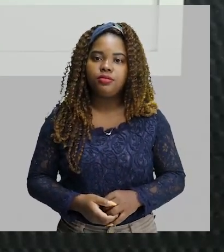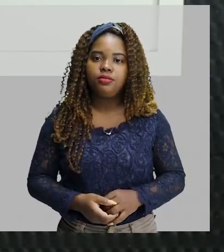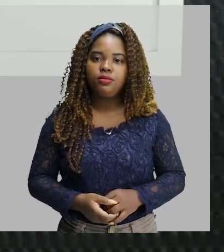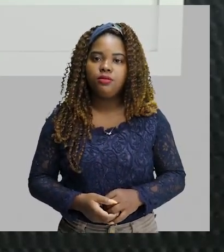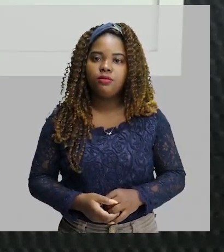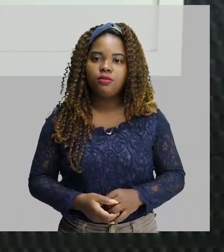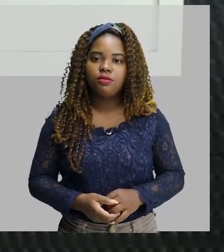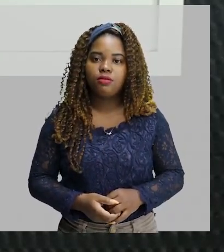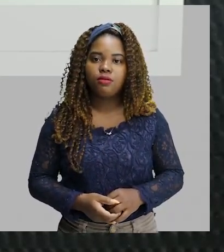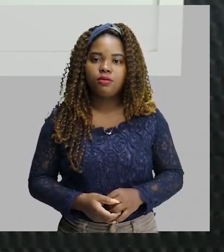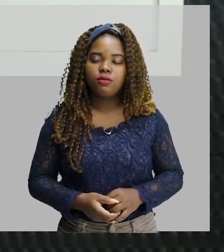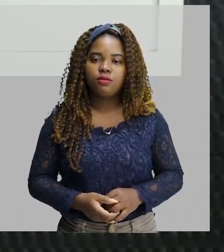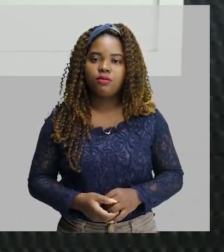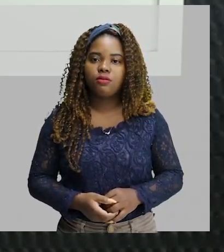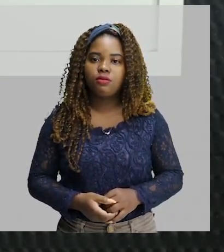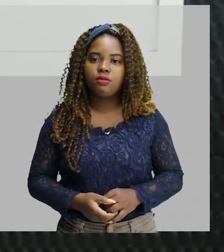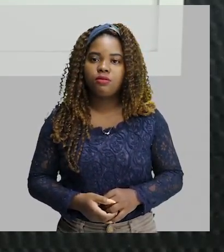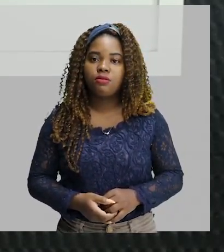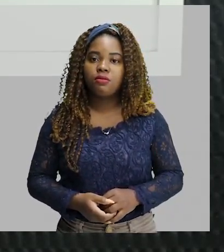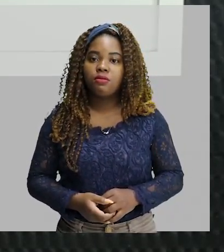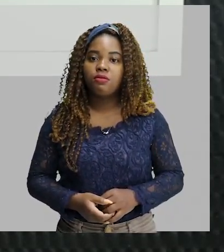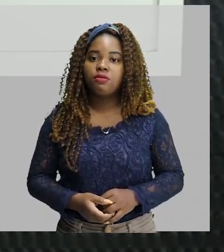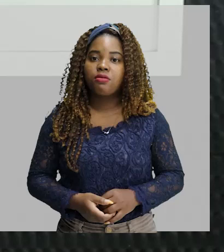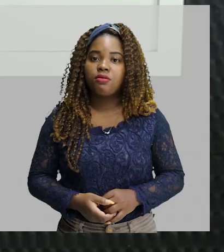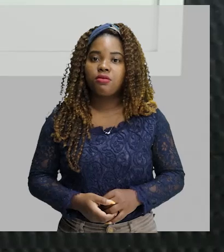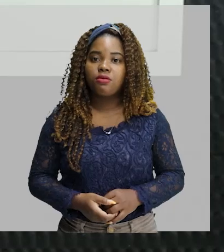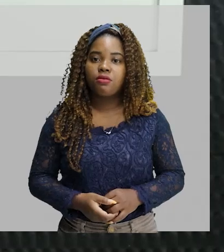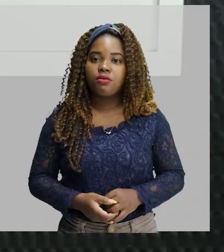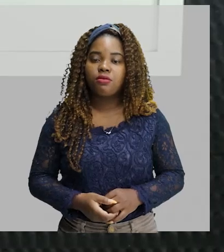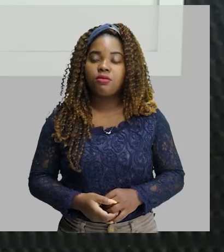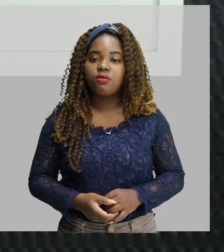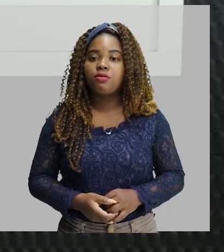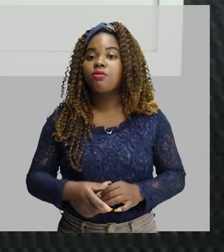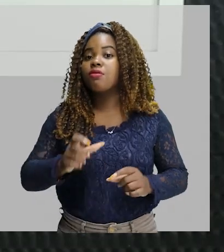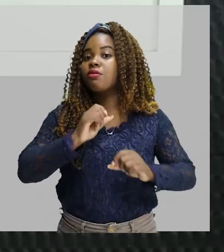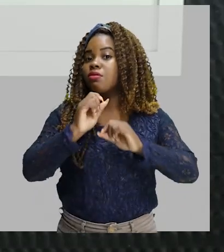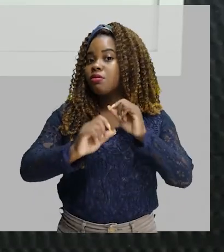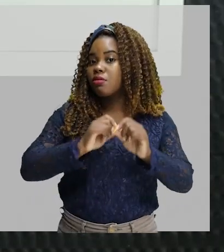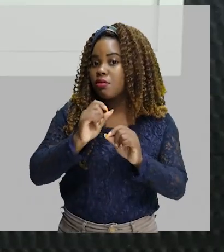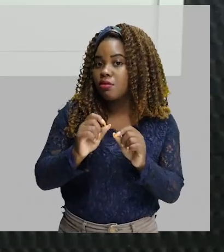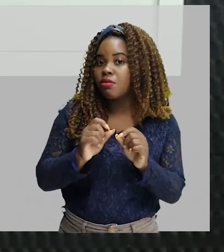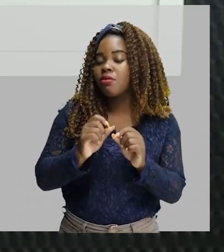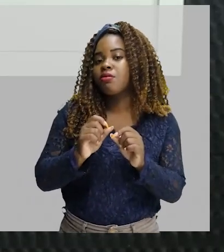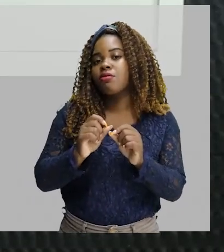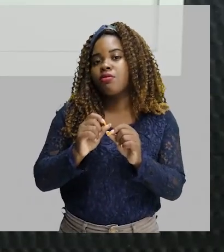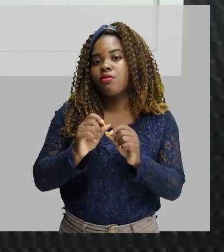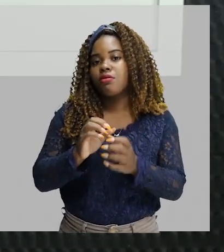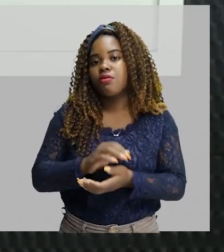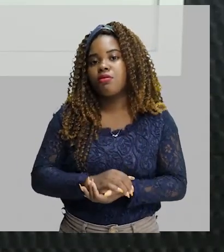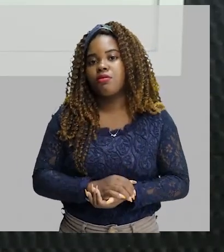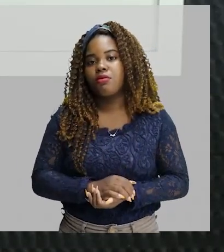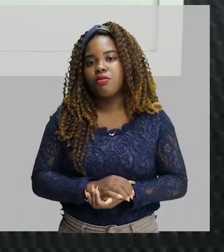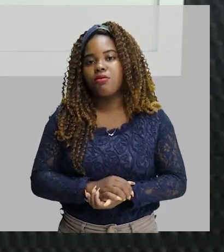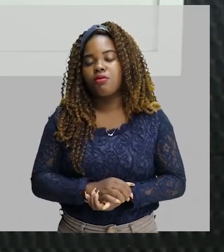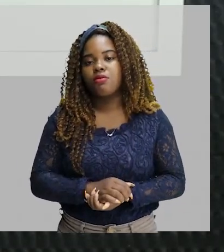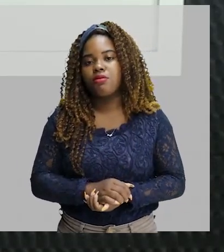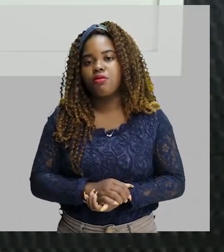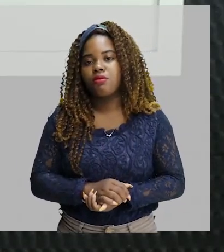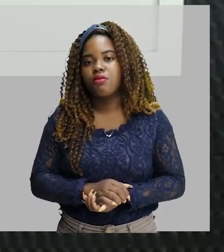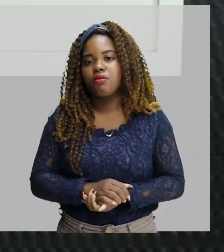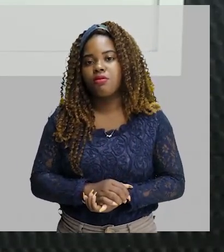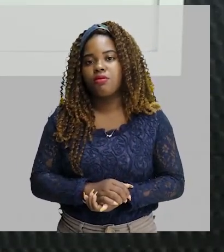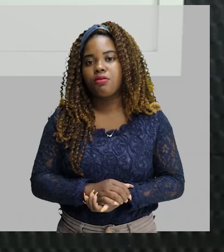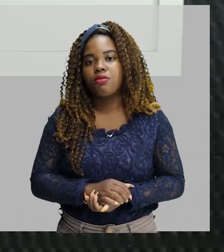presente você ganhou da plataforma Gonçalves Dias para o seu vestibular. Nós estamos falando de forma autônoma, certo? E